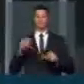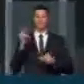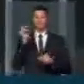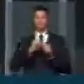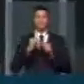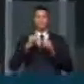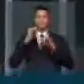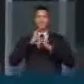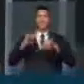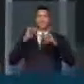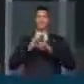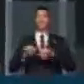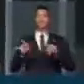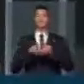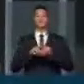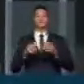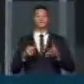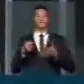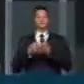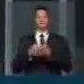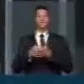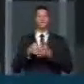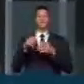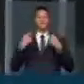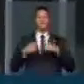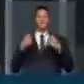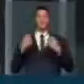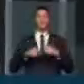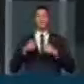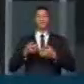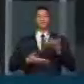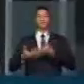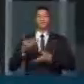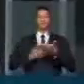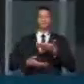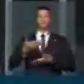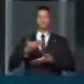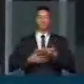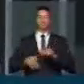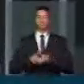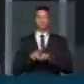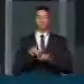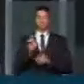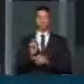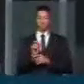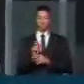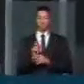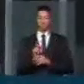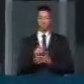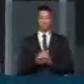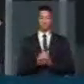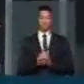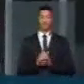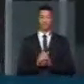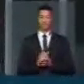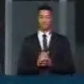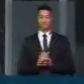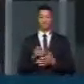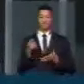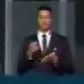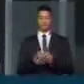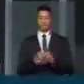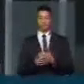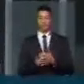para, mais uma vez, afirmar a necessidade imperiosa que é o